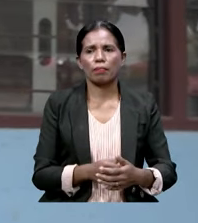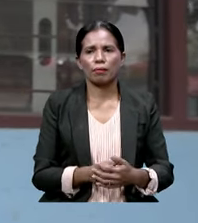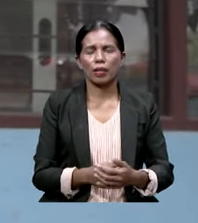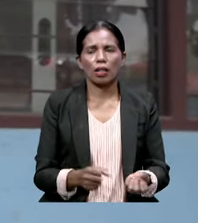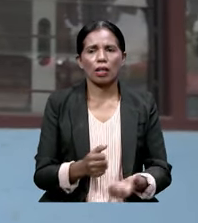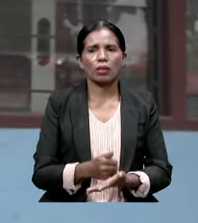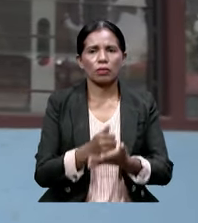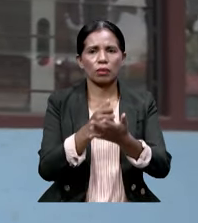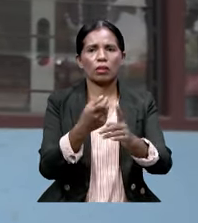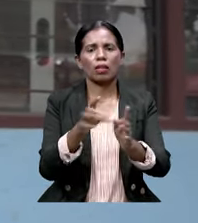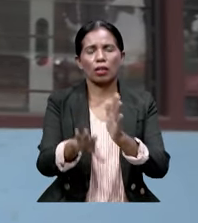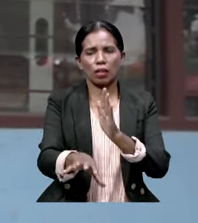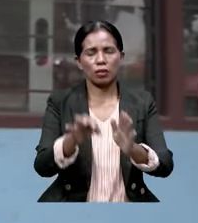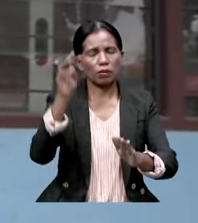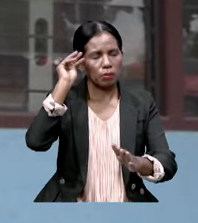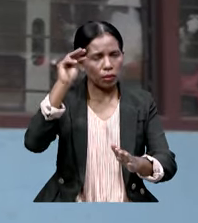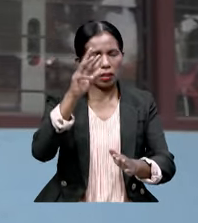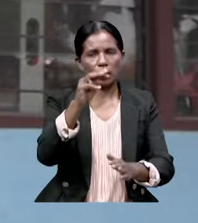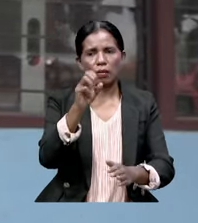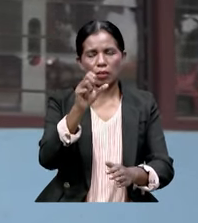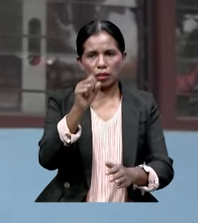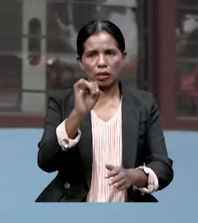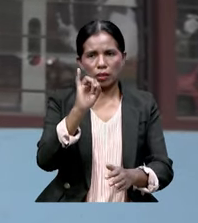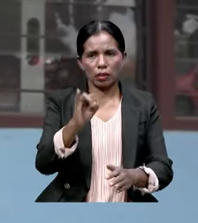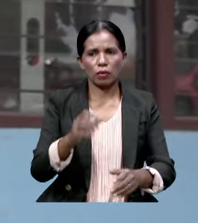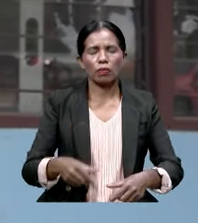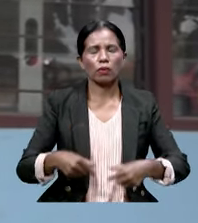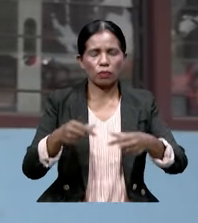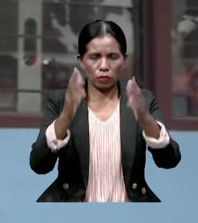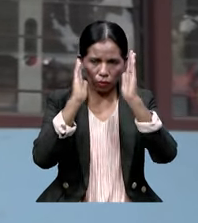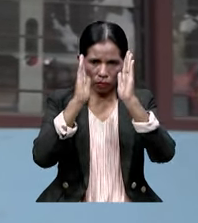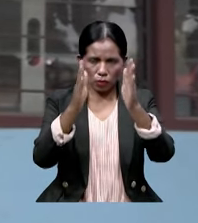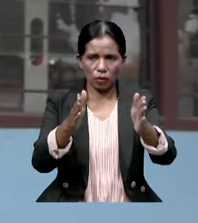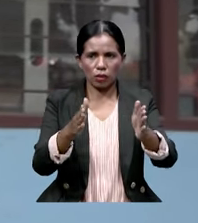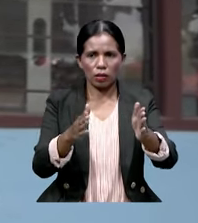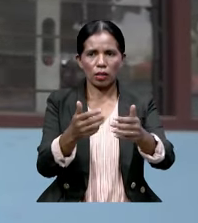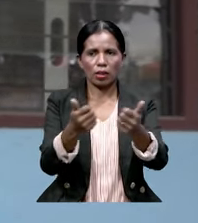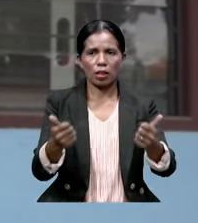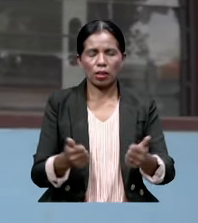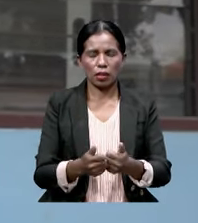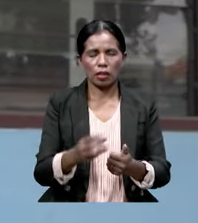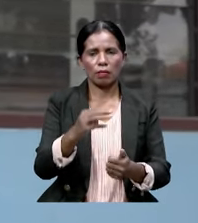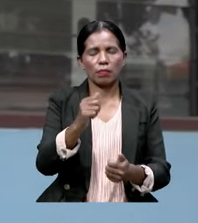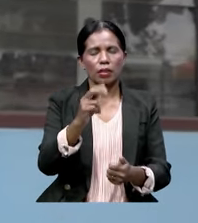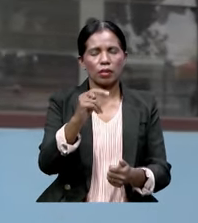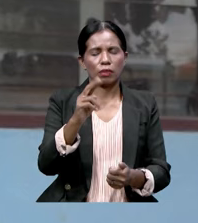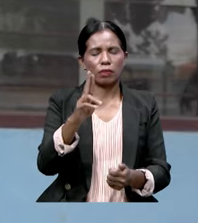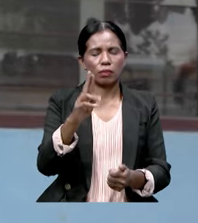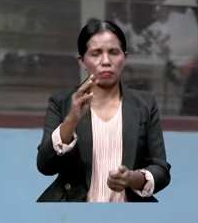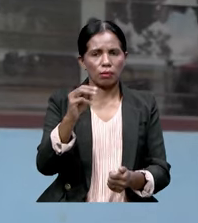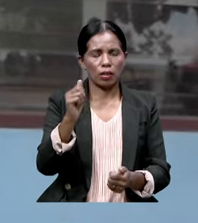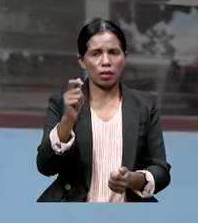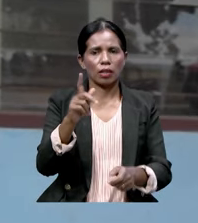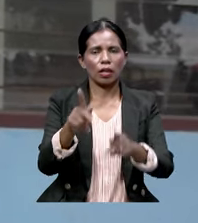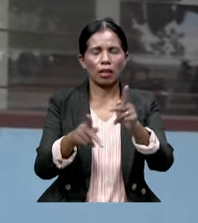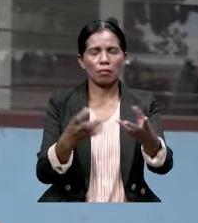apoio nebe maketan husi Ministério Solidariedade Social for liu baia aldeia Manumata quase a